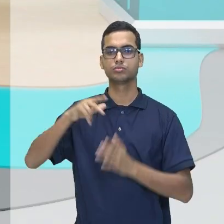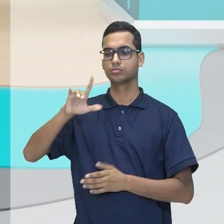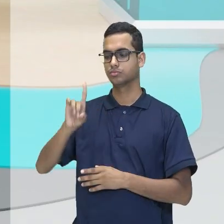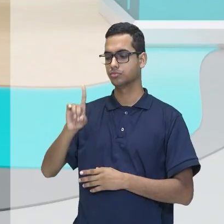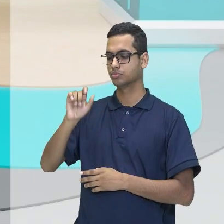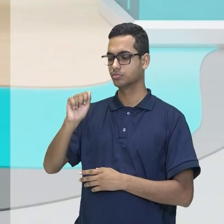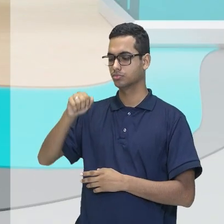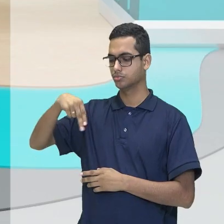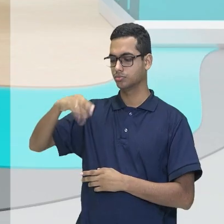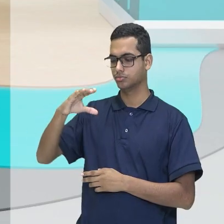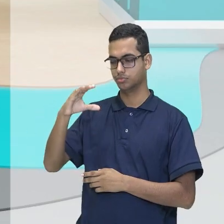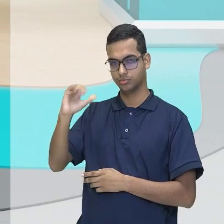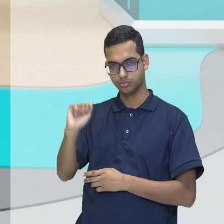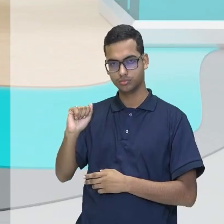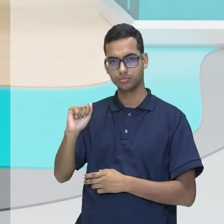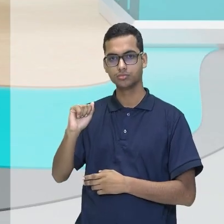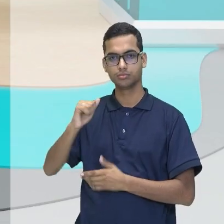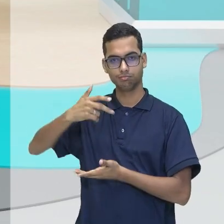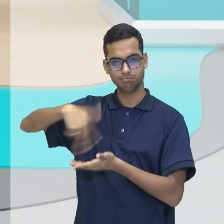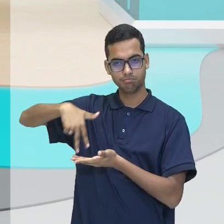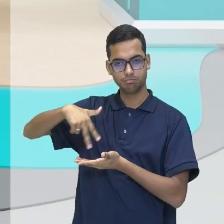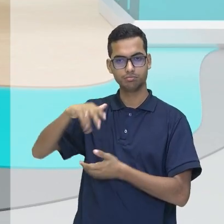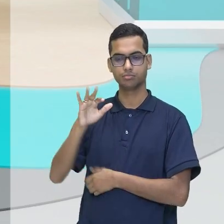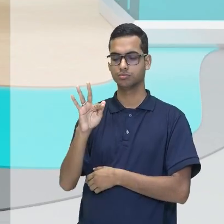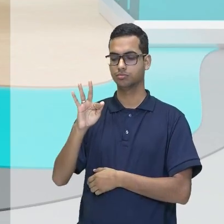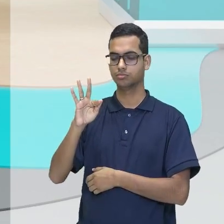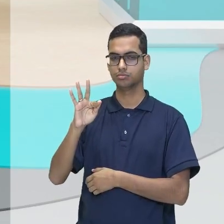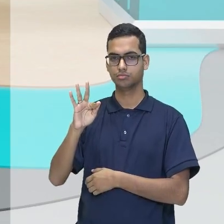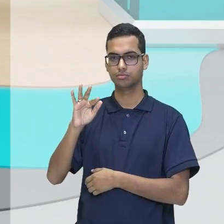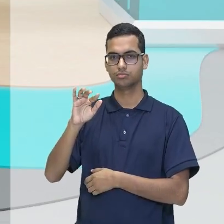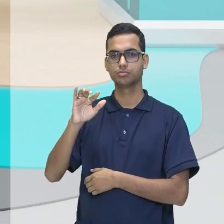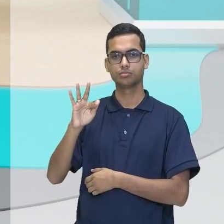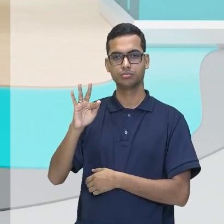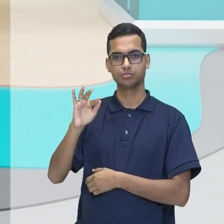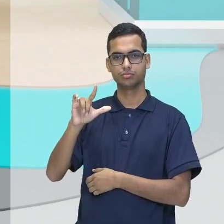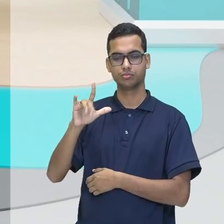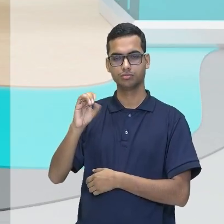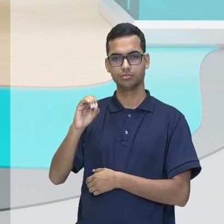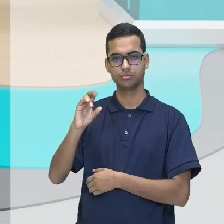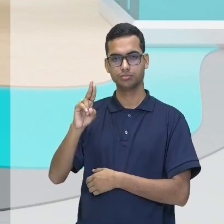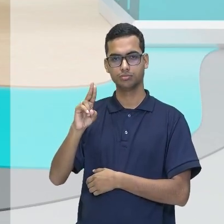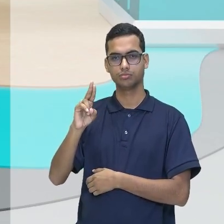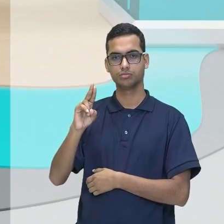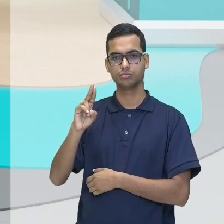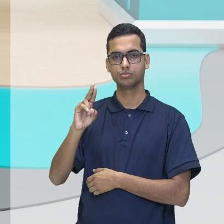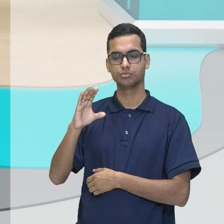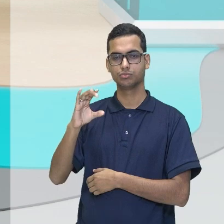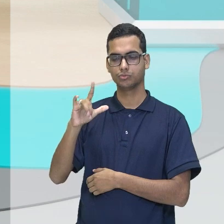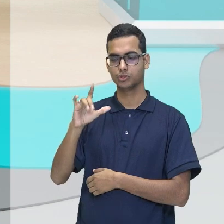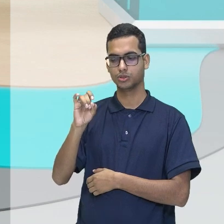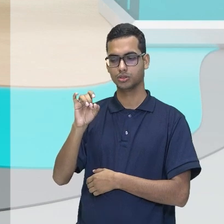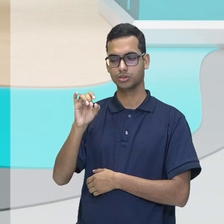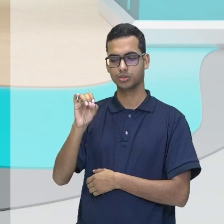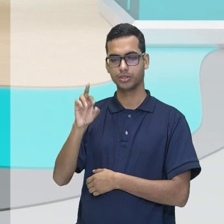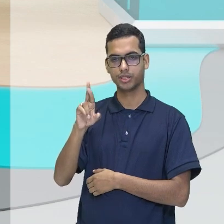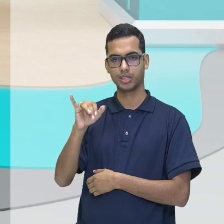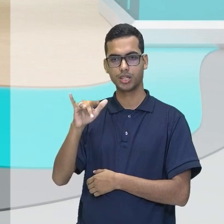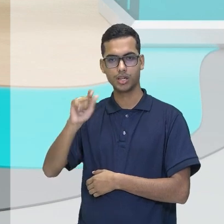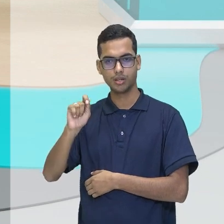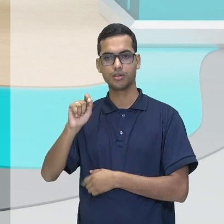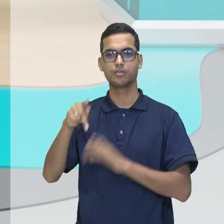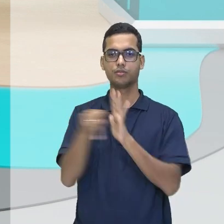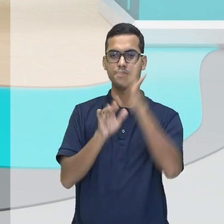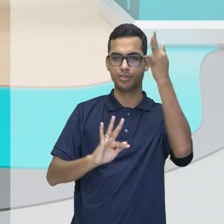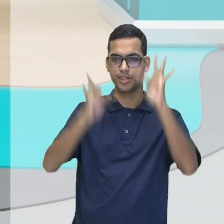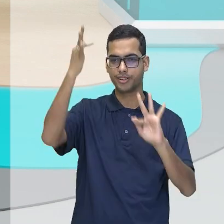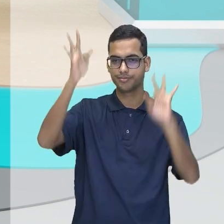tenho certeza que já participaram de danças folclóricas, numa quadrilha aí no colégio de vocês, ou